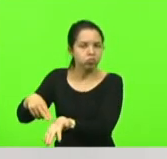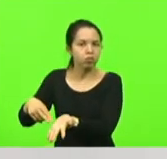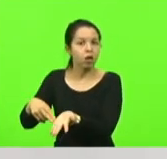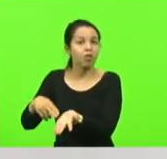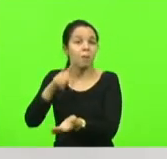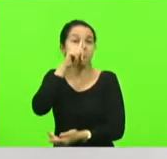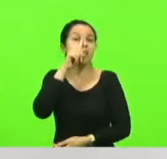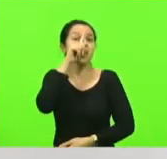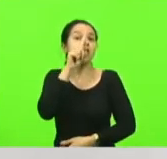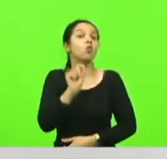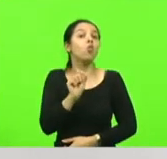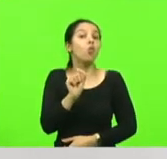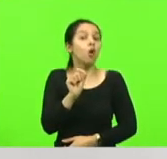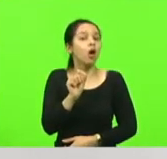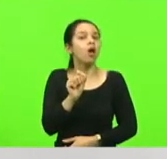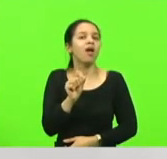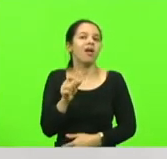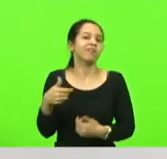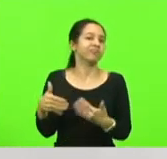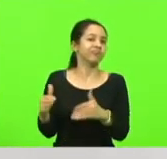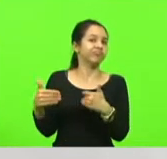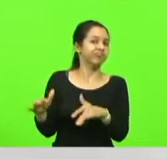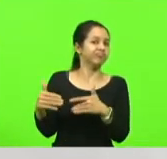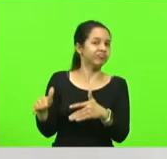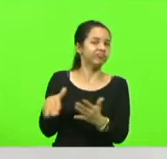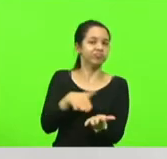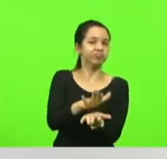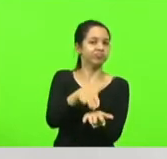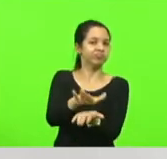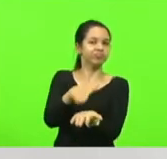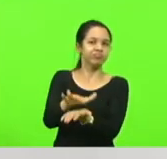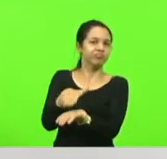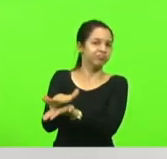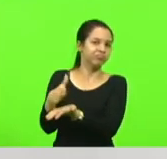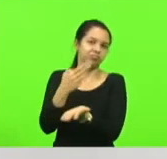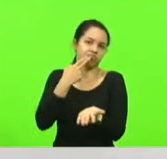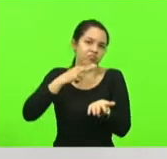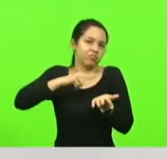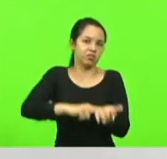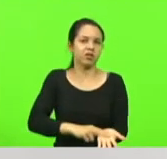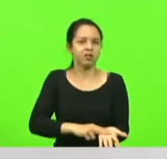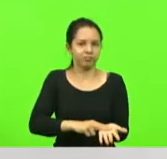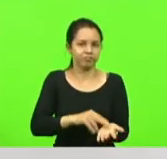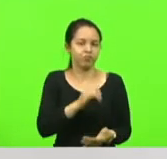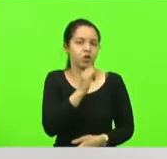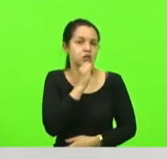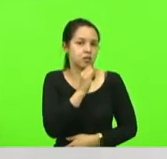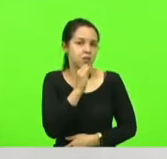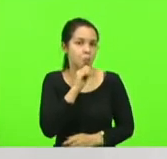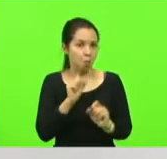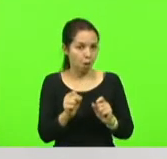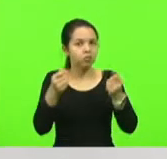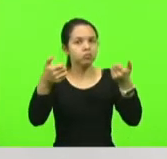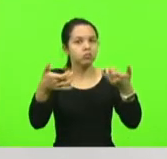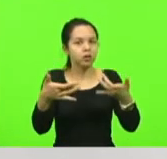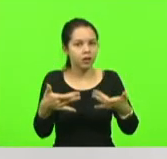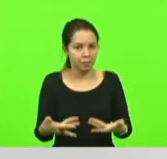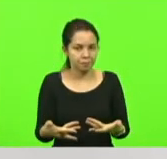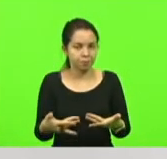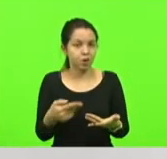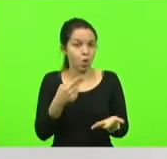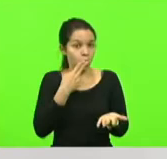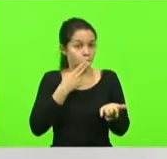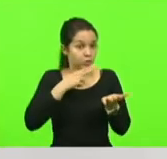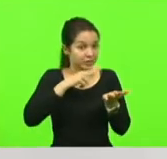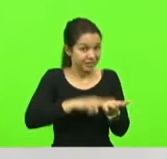tenha uma banalização do selo, tá? Eu vou até exemplificar um pouco ele. O selo,